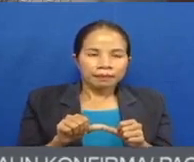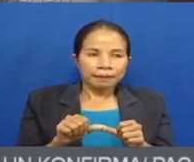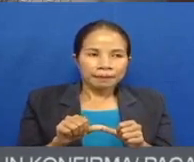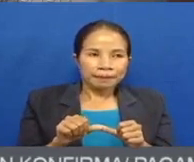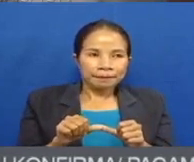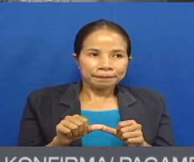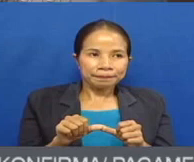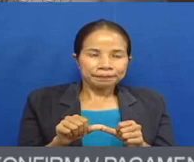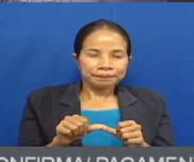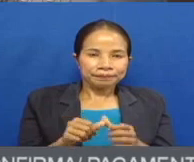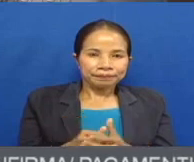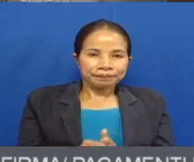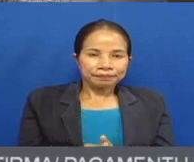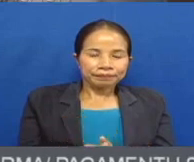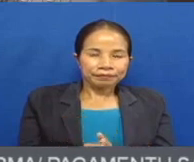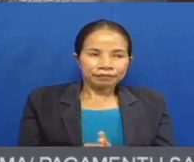lau hello,